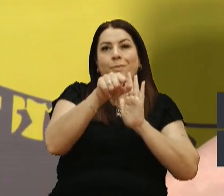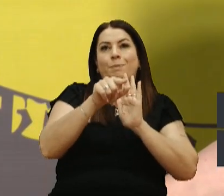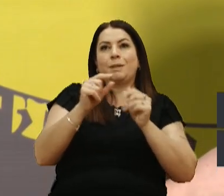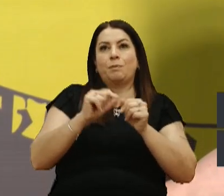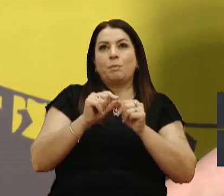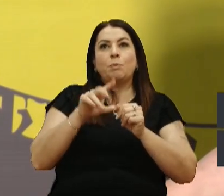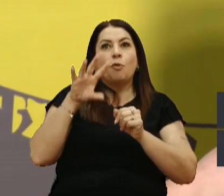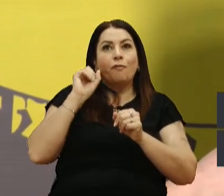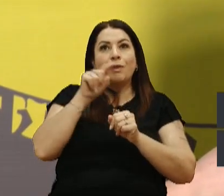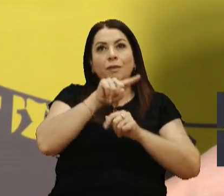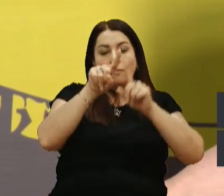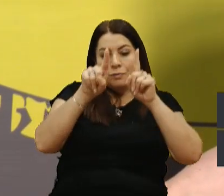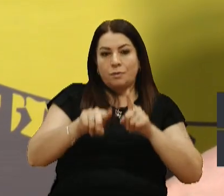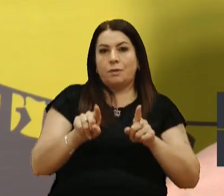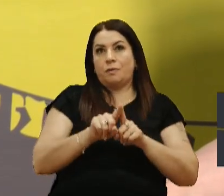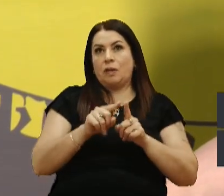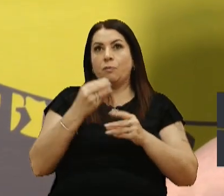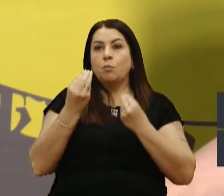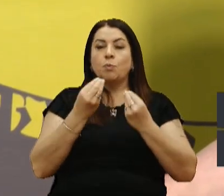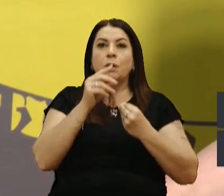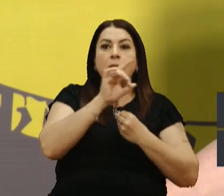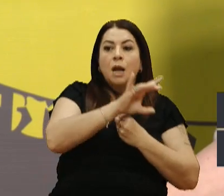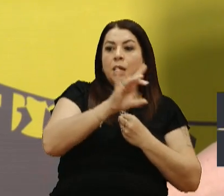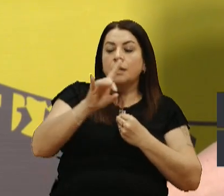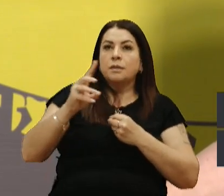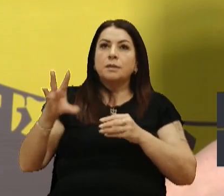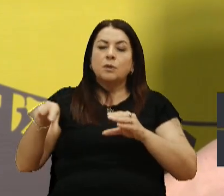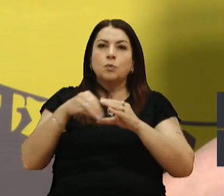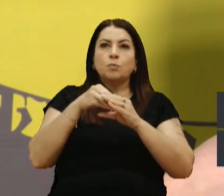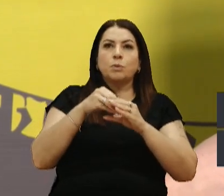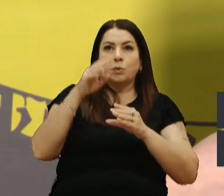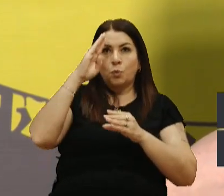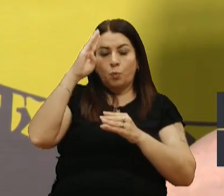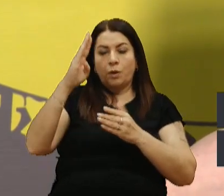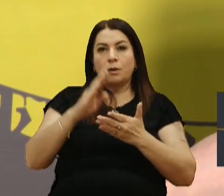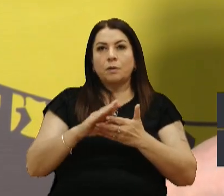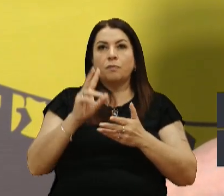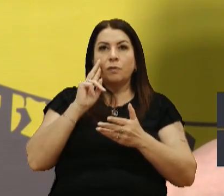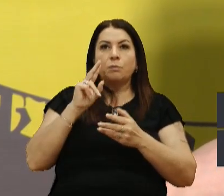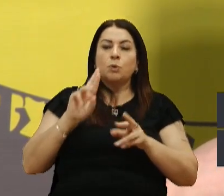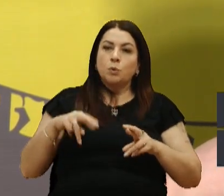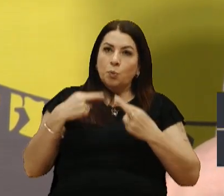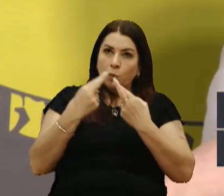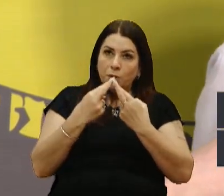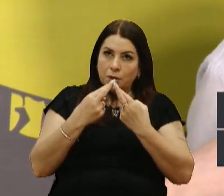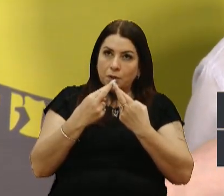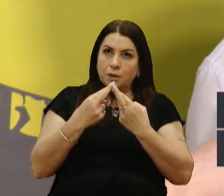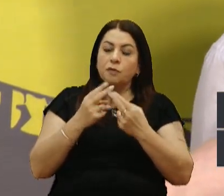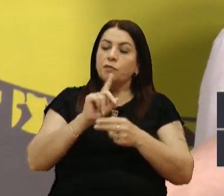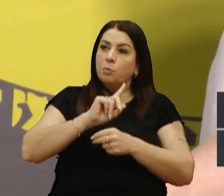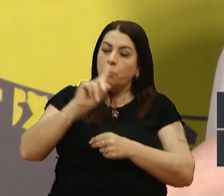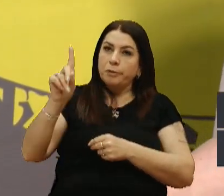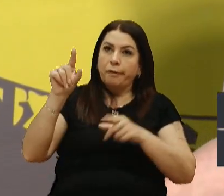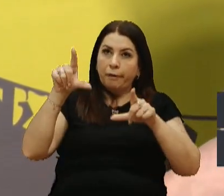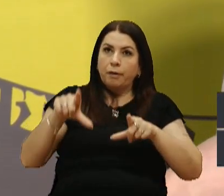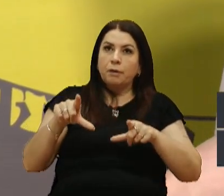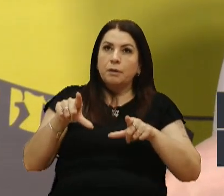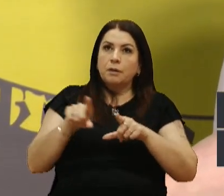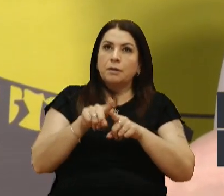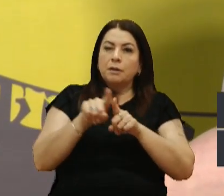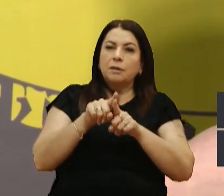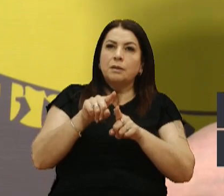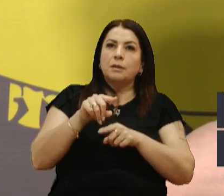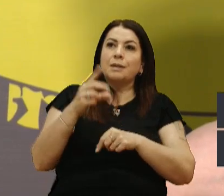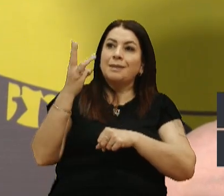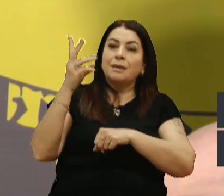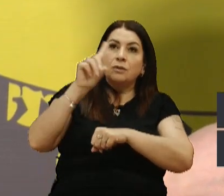vamos ouvir o servidor, vamos ver onde cada um se encaixa melhor na Guarda Municipal, vamos reunir eles, vamos colocar aqui, vamos meter uma operação de